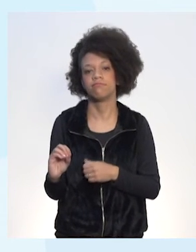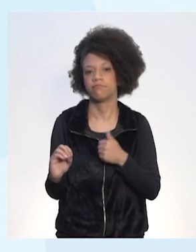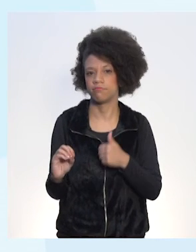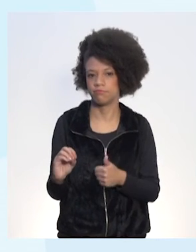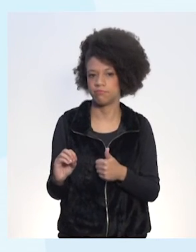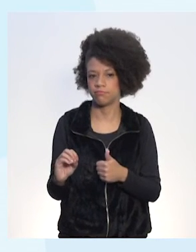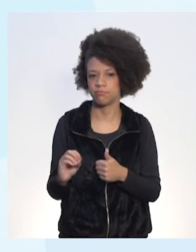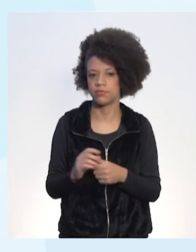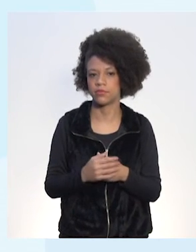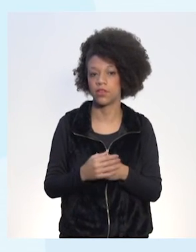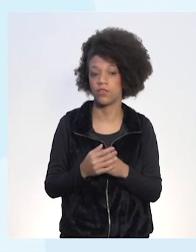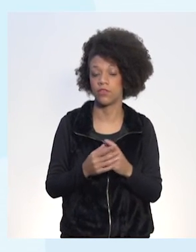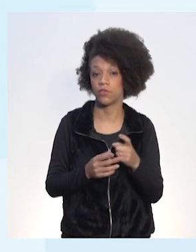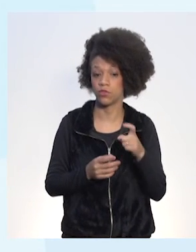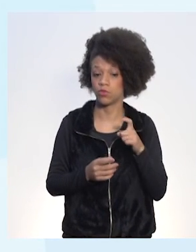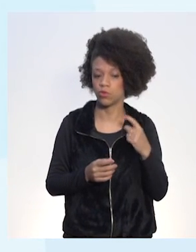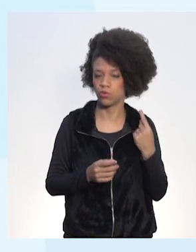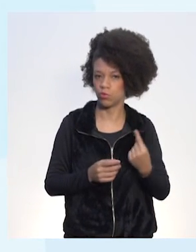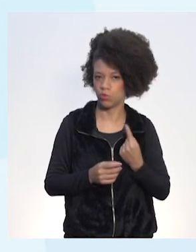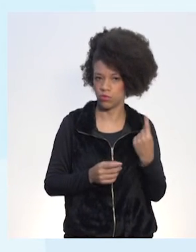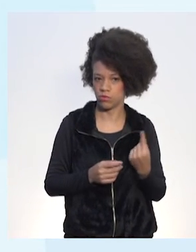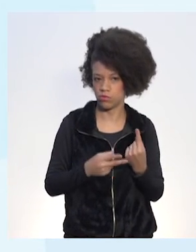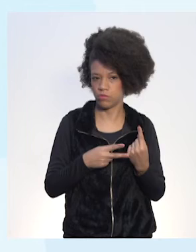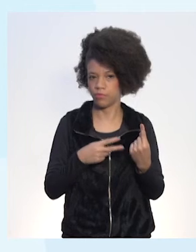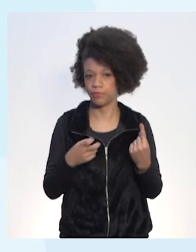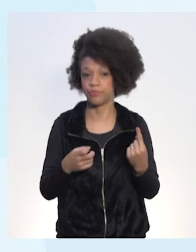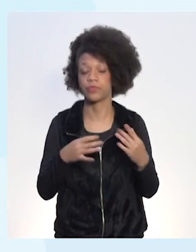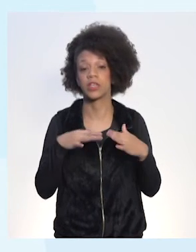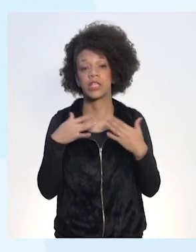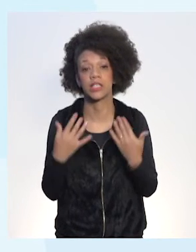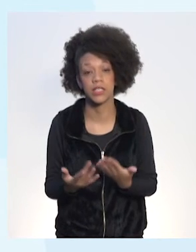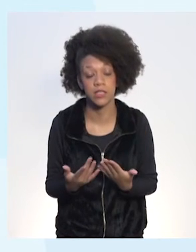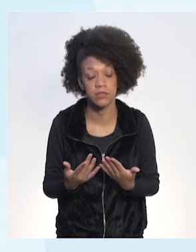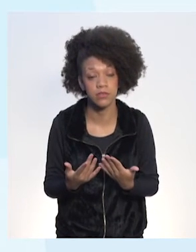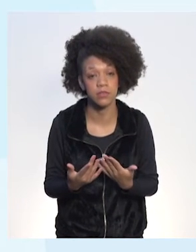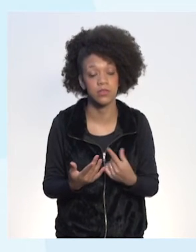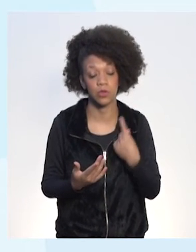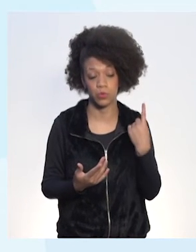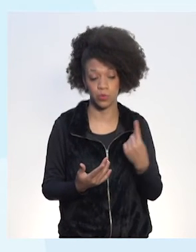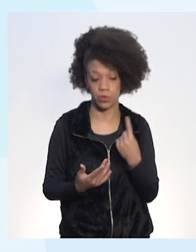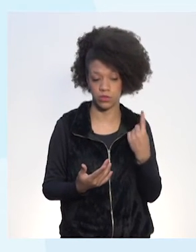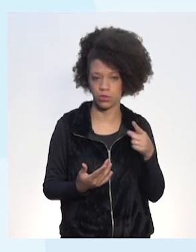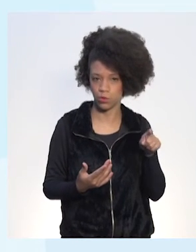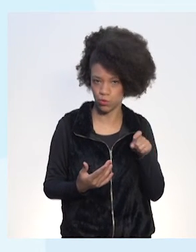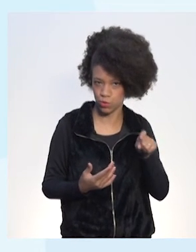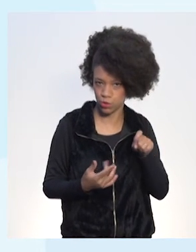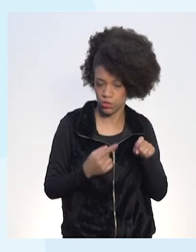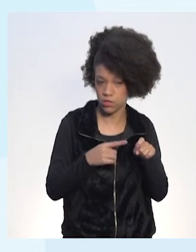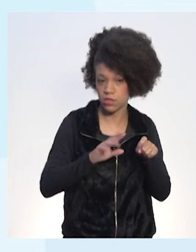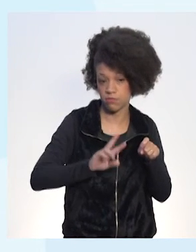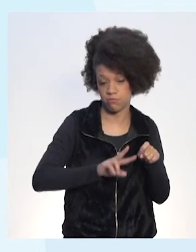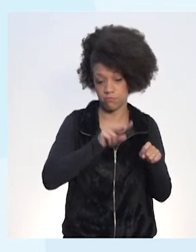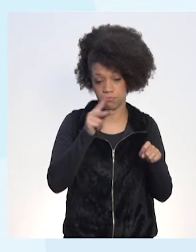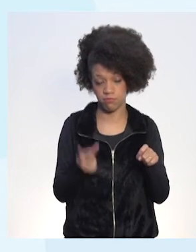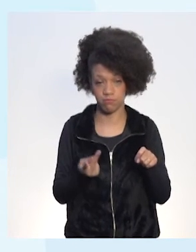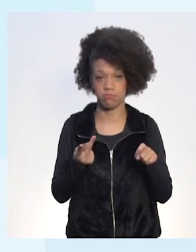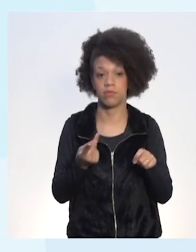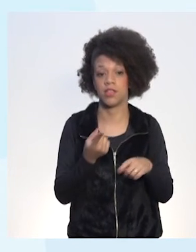Vou isolar o x. Deixa ele sozinho. Exatamente. Deixando ele sozinho, eu passo a ter